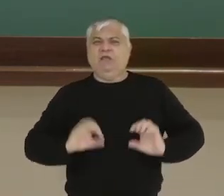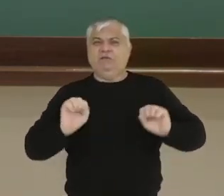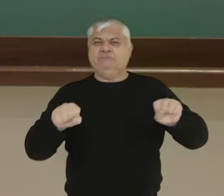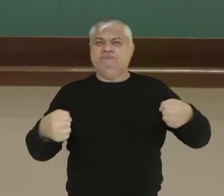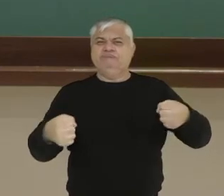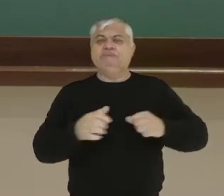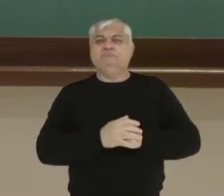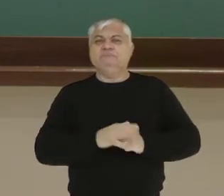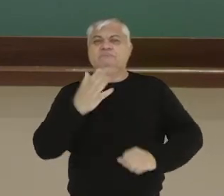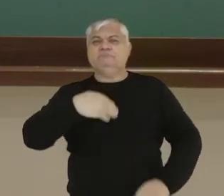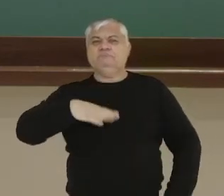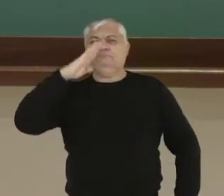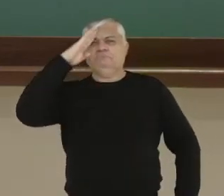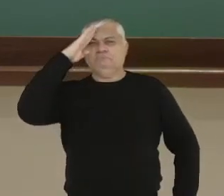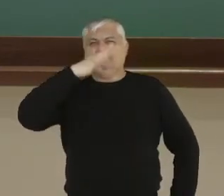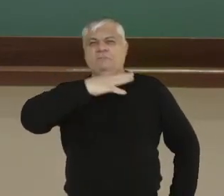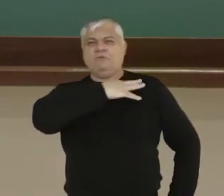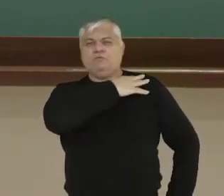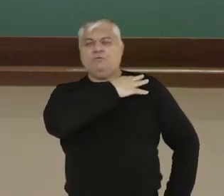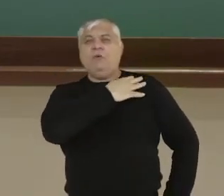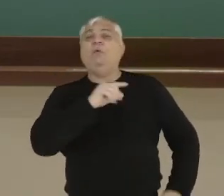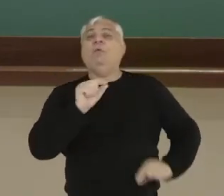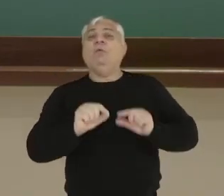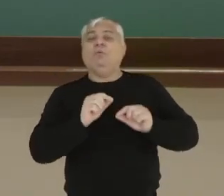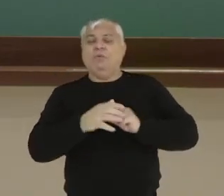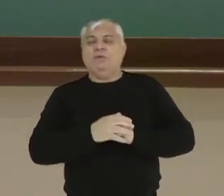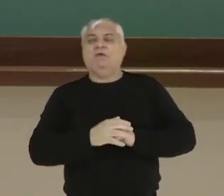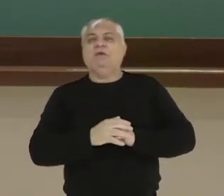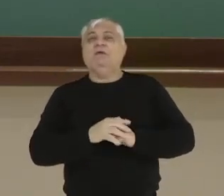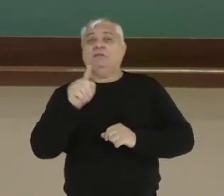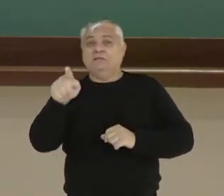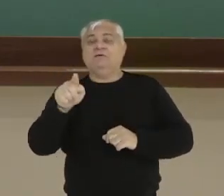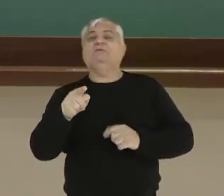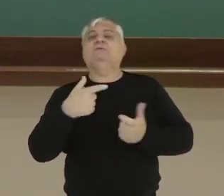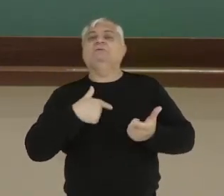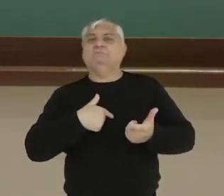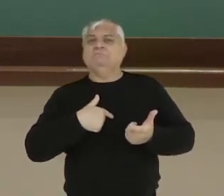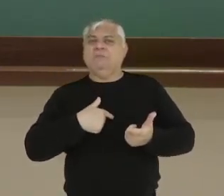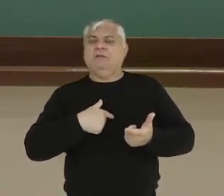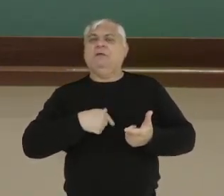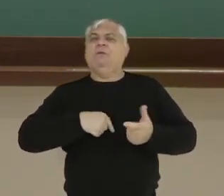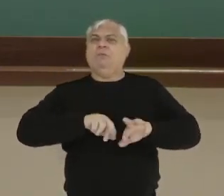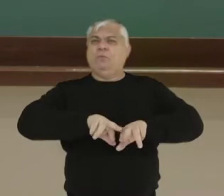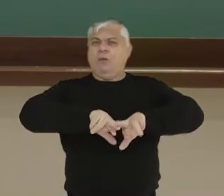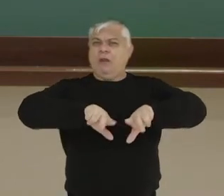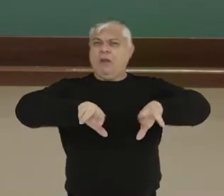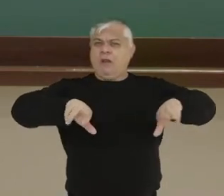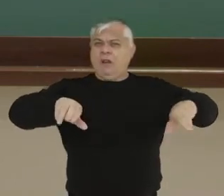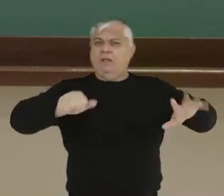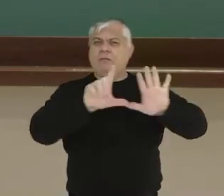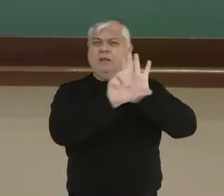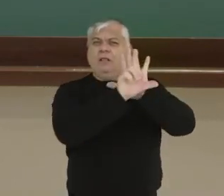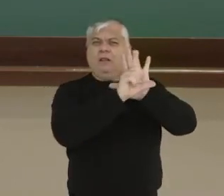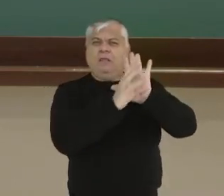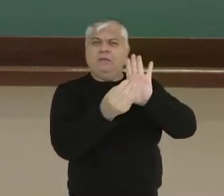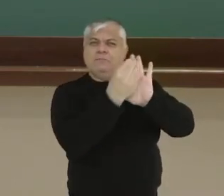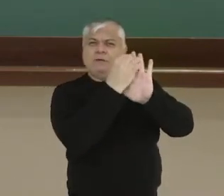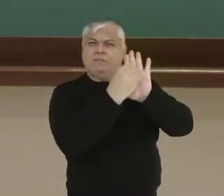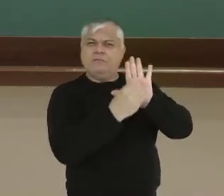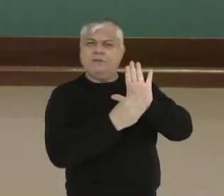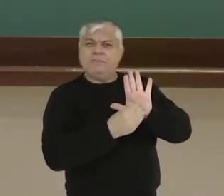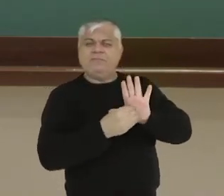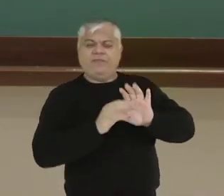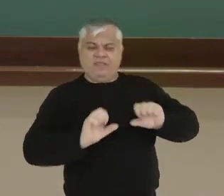Exército, né, ele se atém na atualidade às suas atribuições constitucionais, né? Defesa